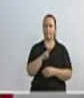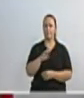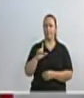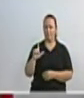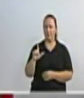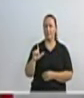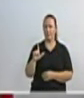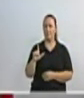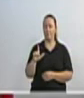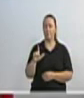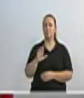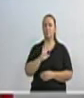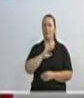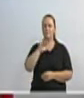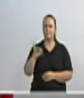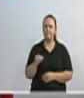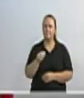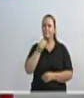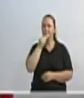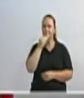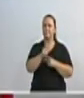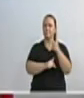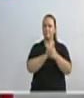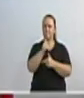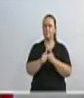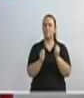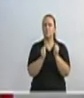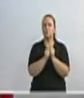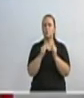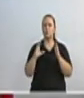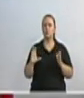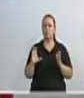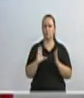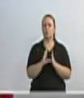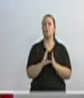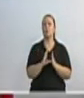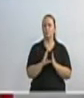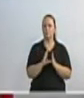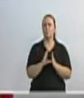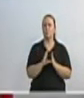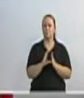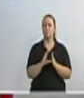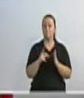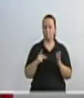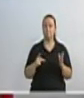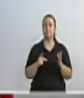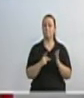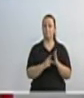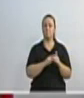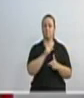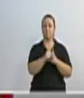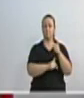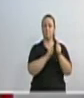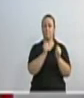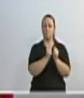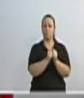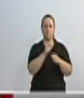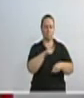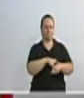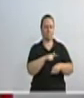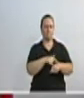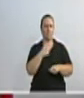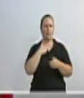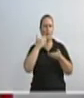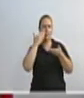enfim, tive a oportunidade de trabalhar junto com Alexandre Caminha no PROCON. Foi para mim um dos momentos mais importantes de